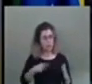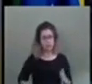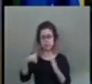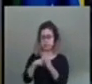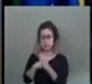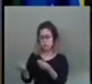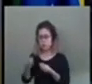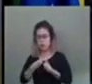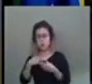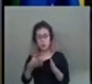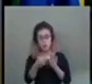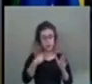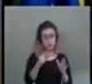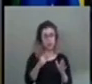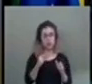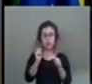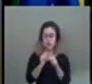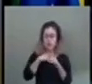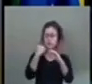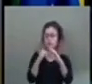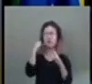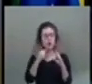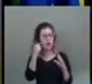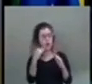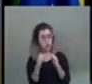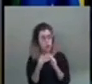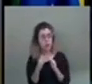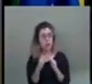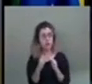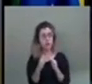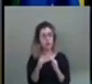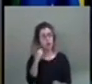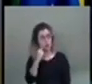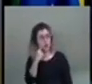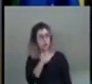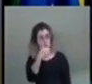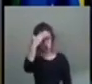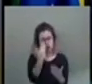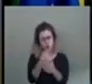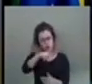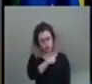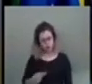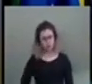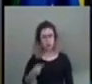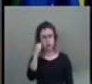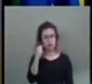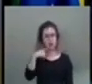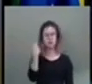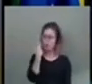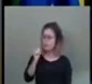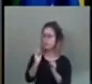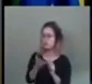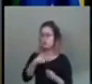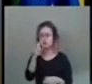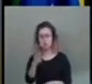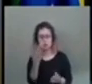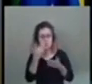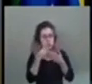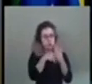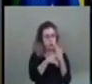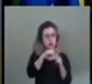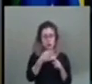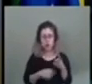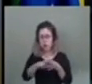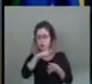presidentes do Senado recebe o requerimento remetem para o advogado da casa cargo de confiança do presidente e advogado que habitualmente tem sido